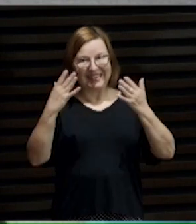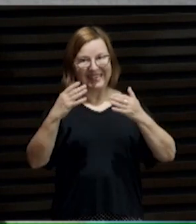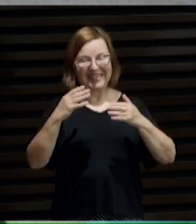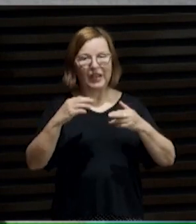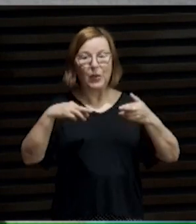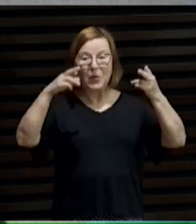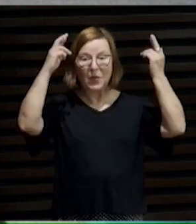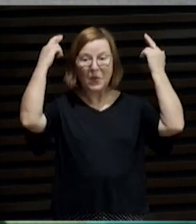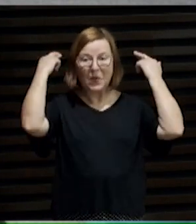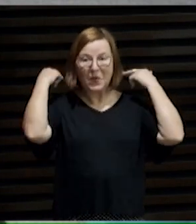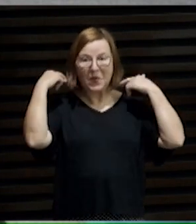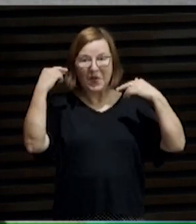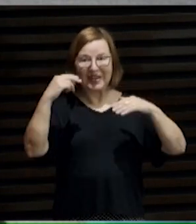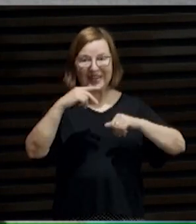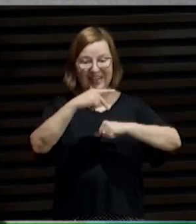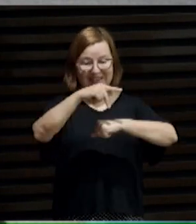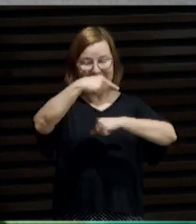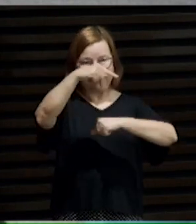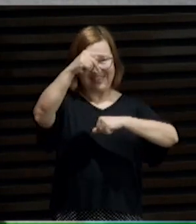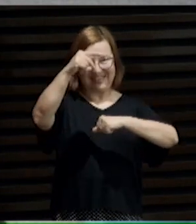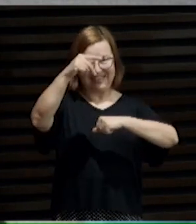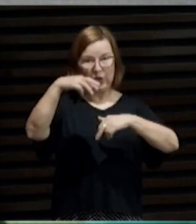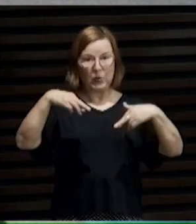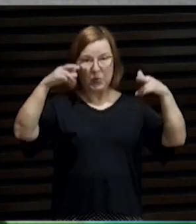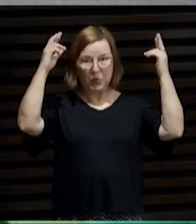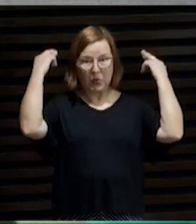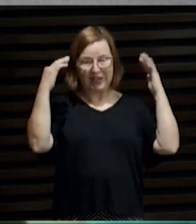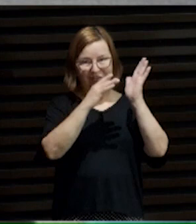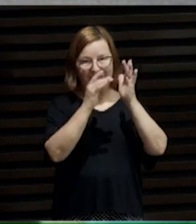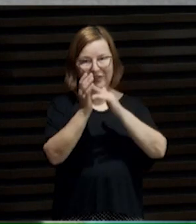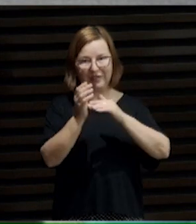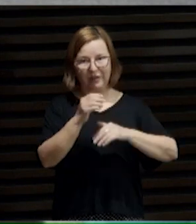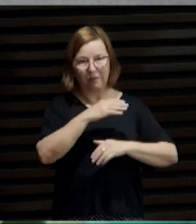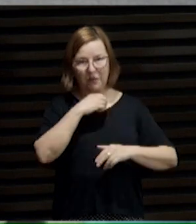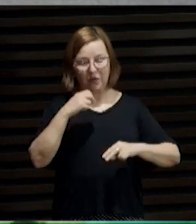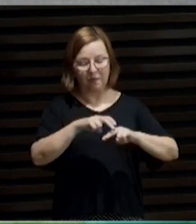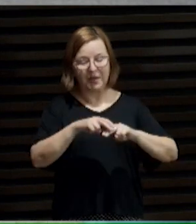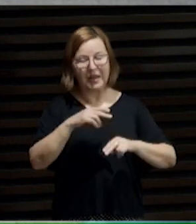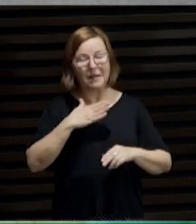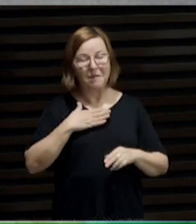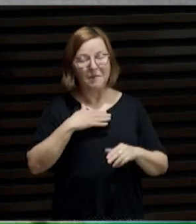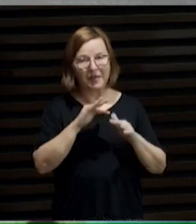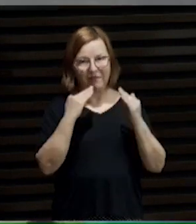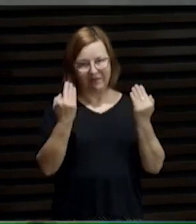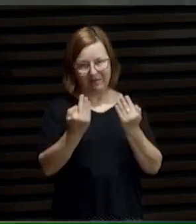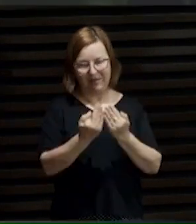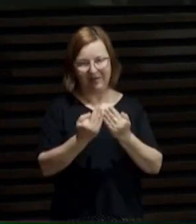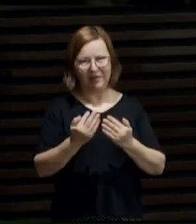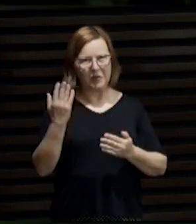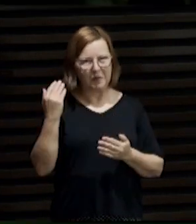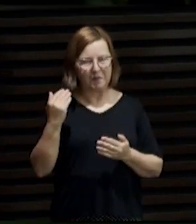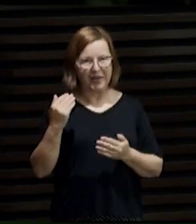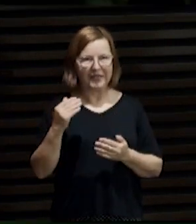O cordeiro foi morto pela minha casa. A Páscoa, cada casa matava o seu próprio cordeiro. Mas onde